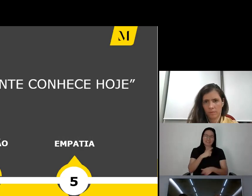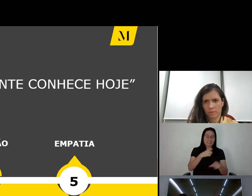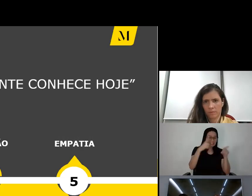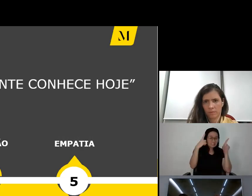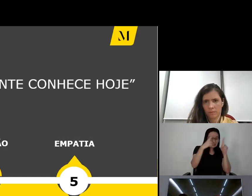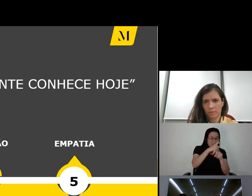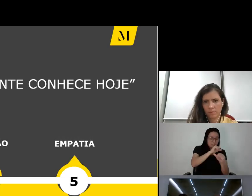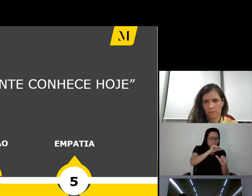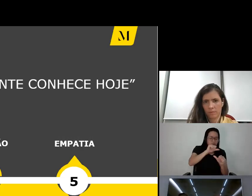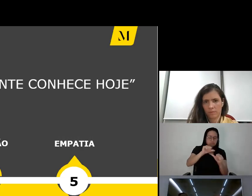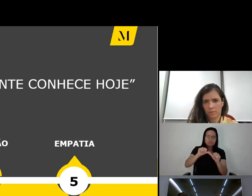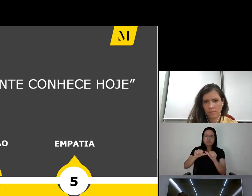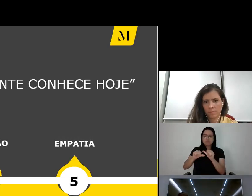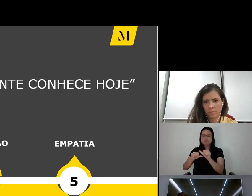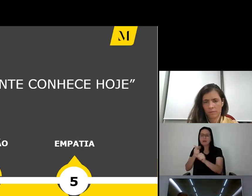de uma forma produtiva.